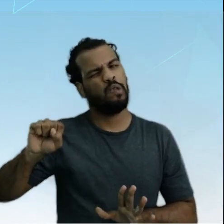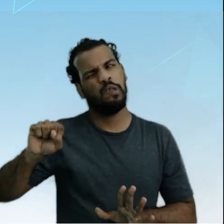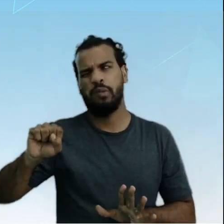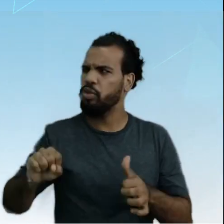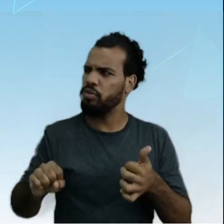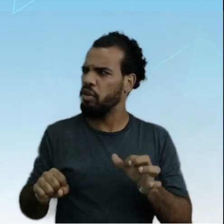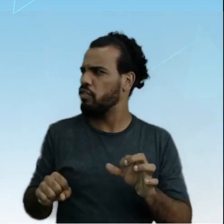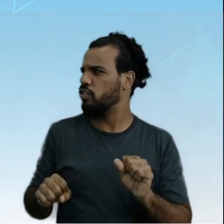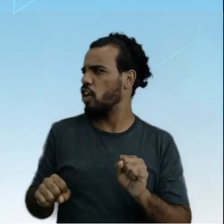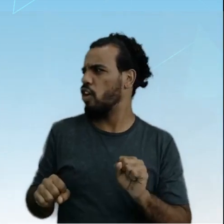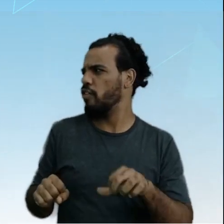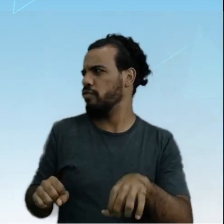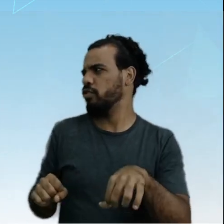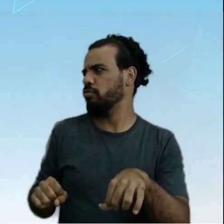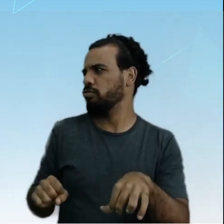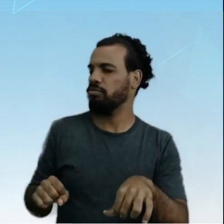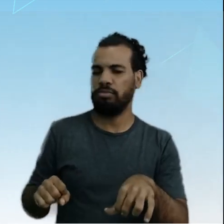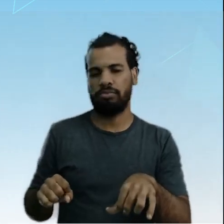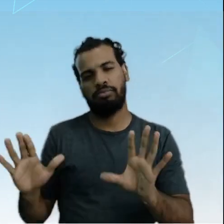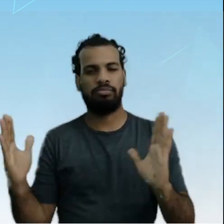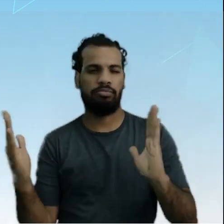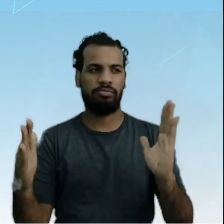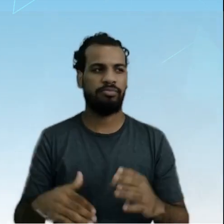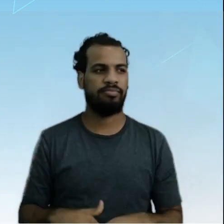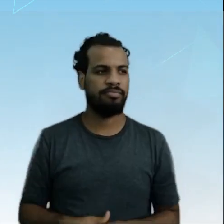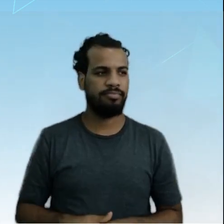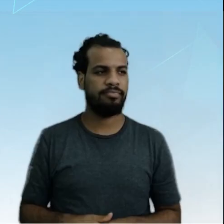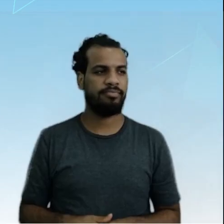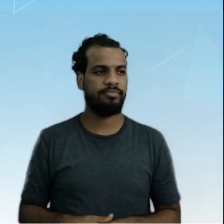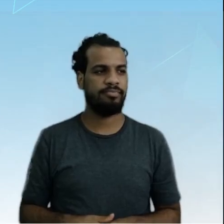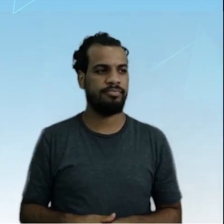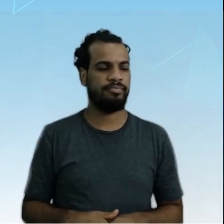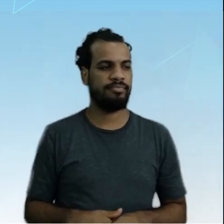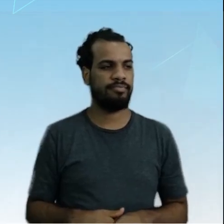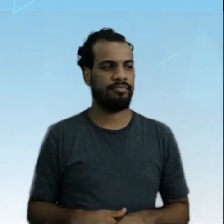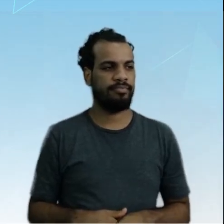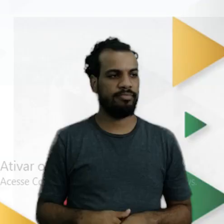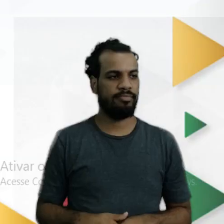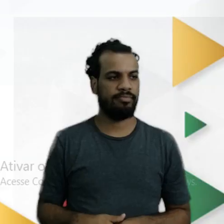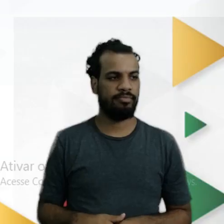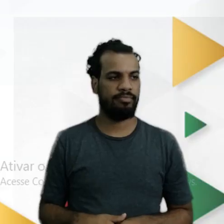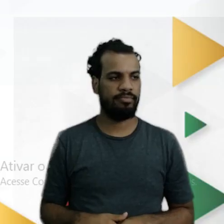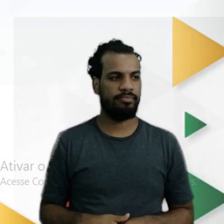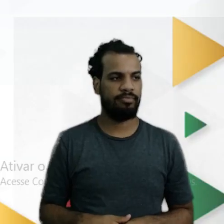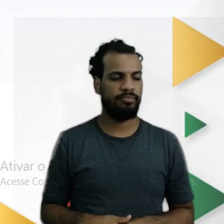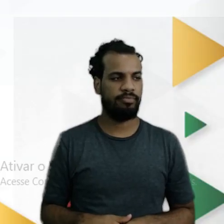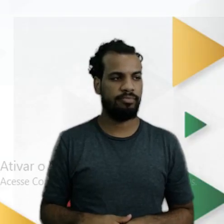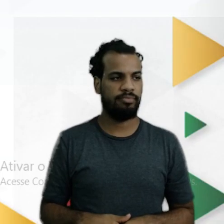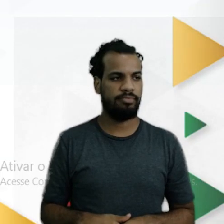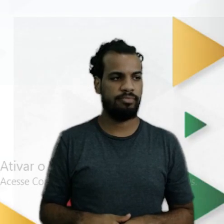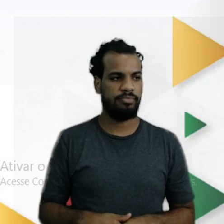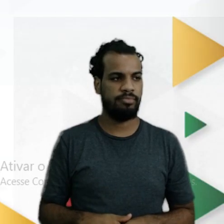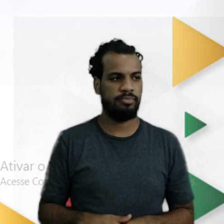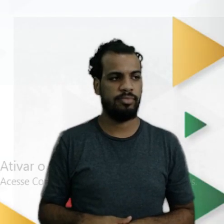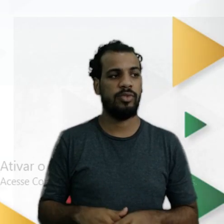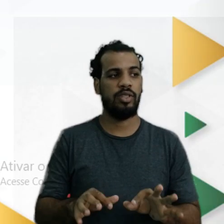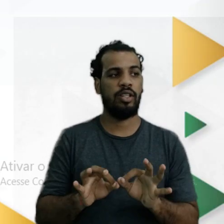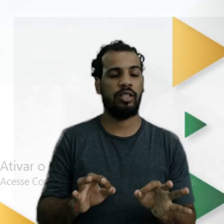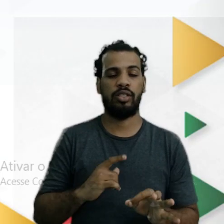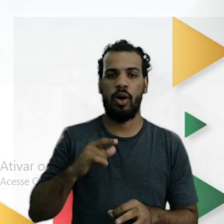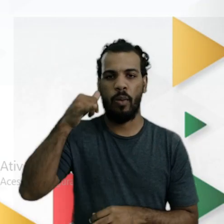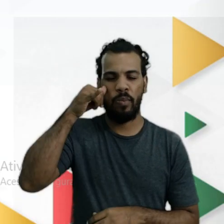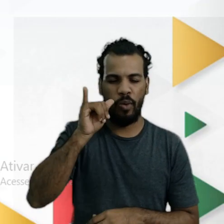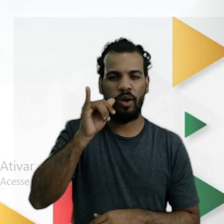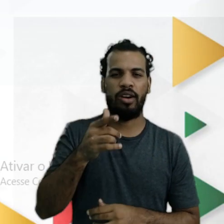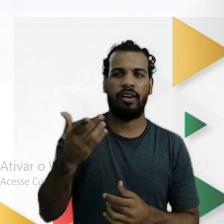99, né? Não, isso, nesse período. E aqui está uma exemplificação. O Boi Luzeiro, que é a música da qual a